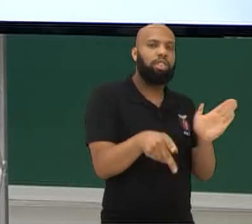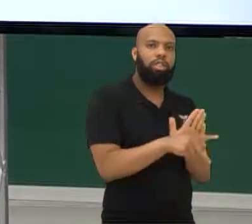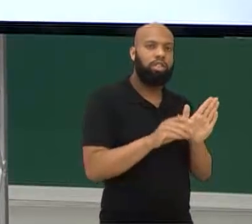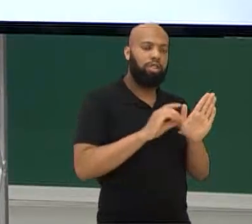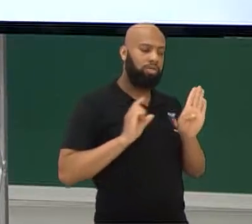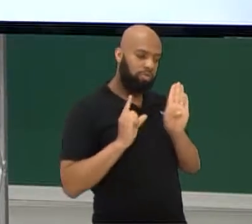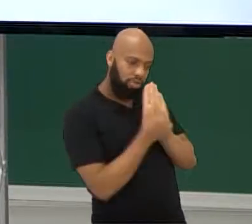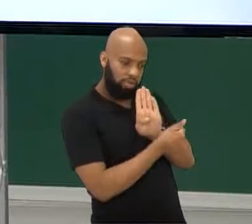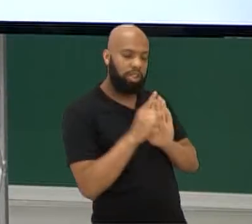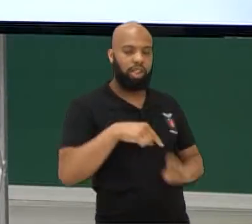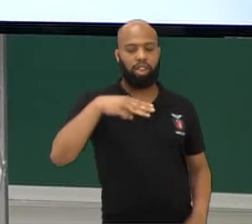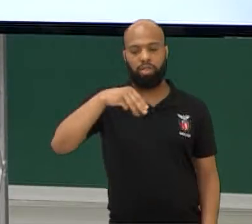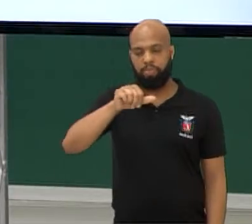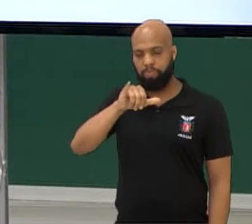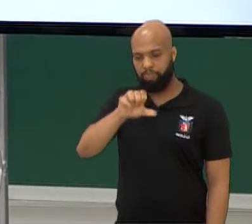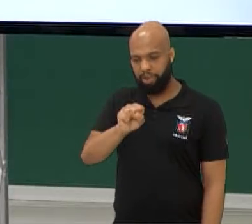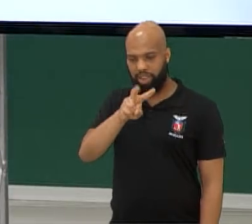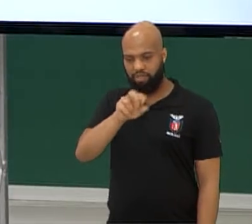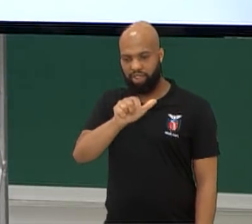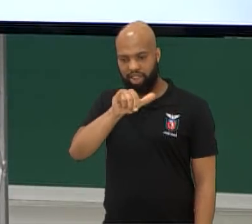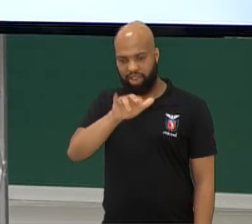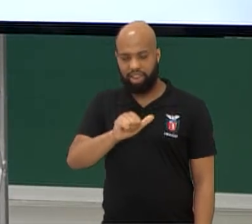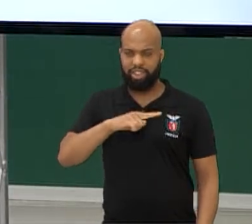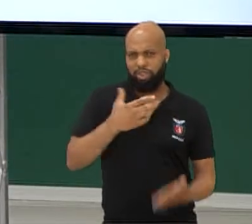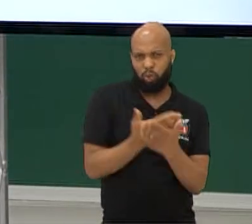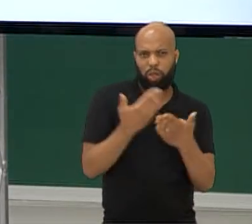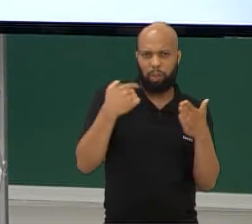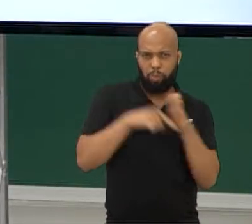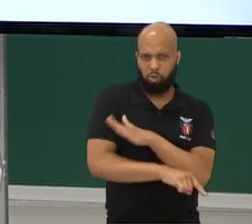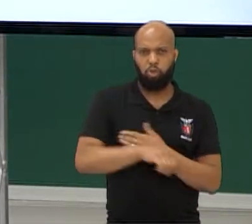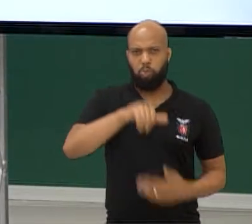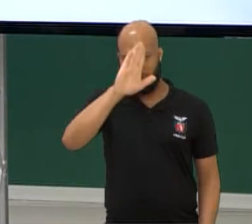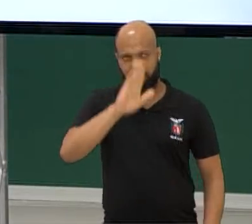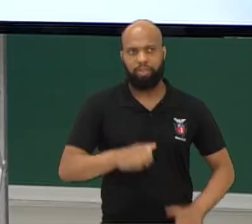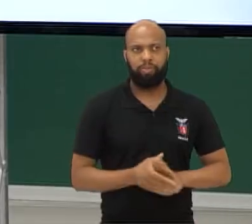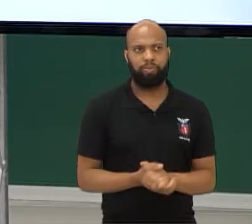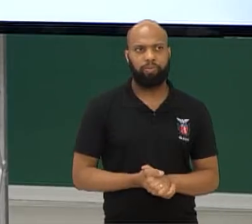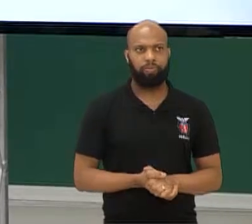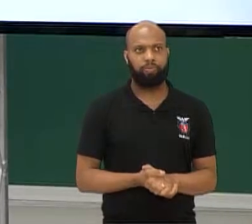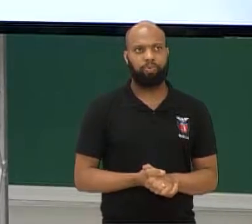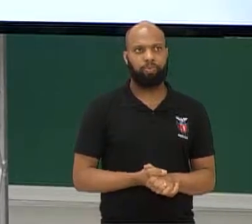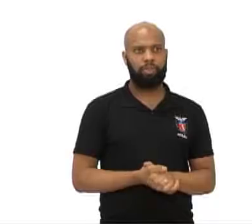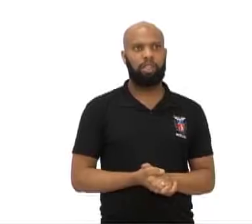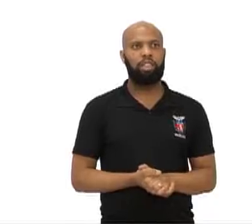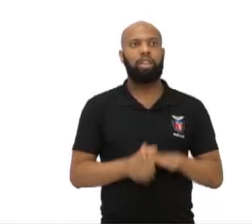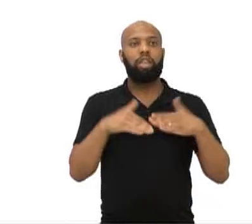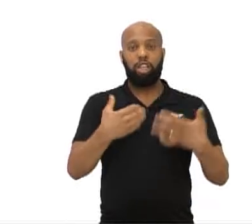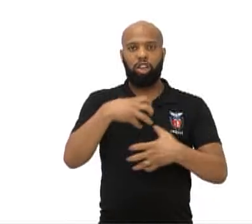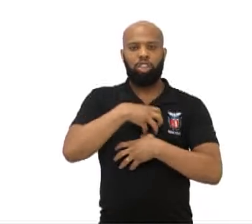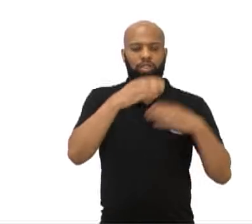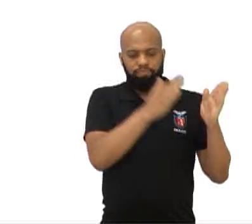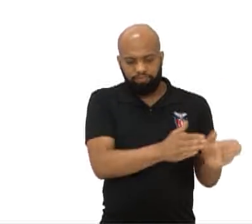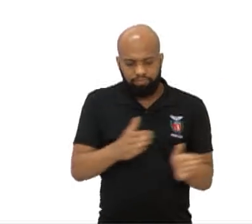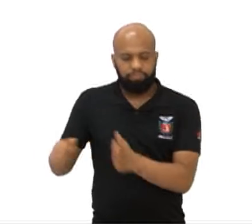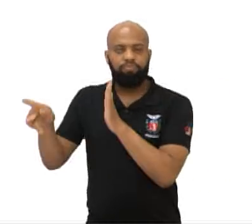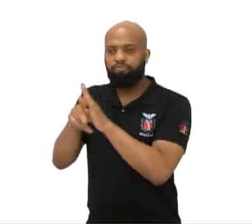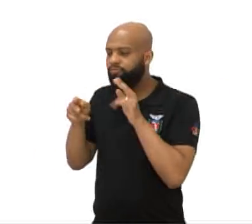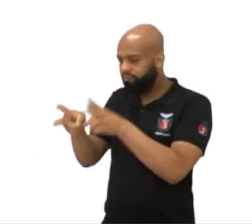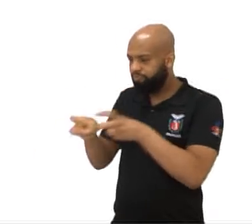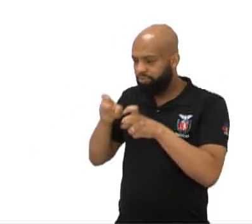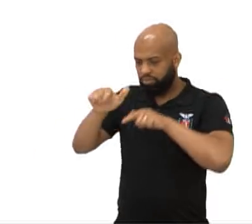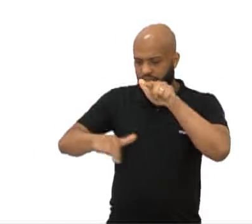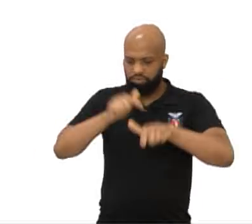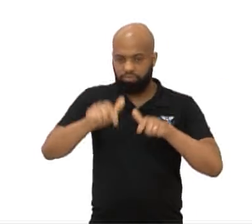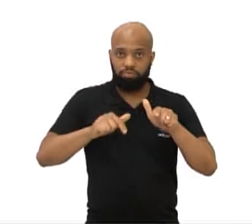chama de mais-valia. Vamos ver mais um pouco com calma esse conceito importante. Assim, o processo de exploração do trabalho